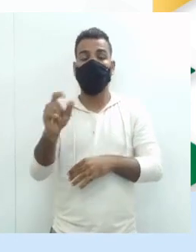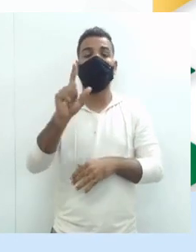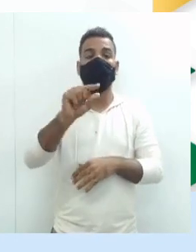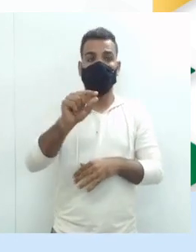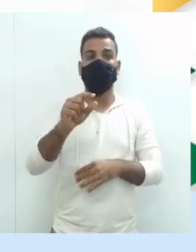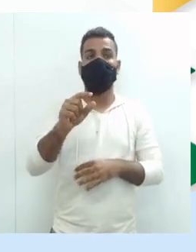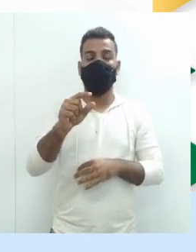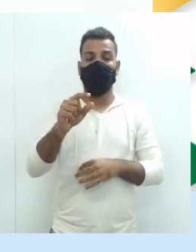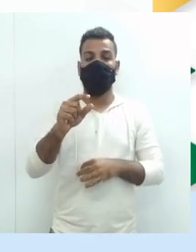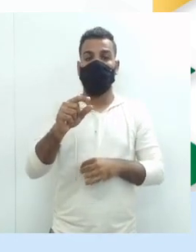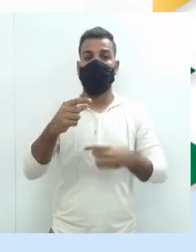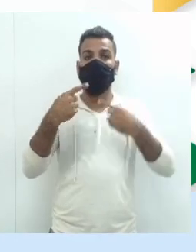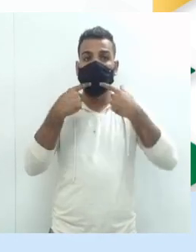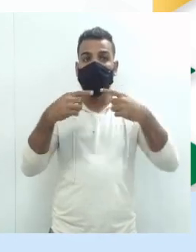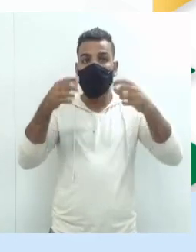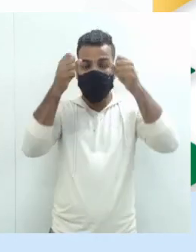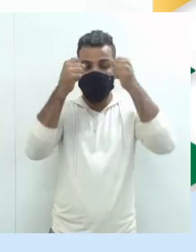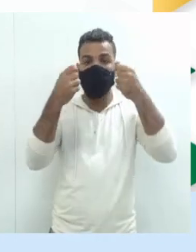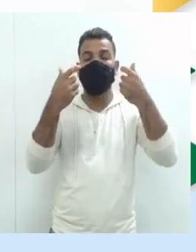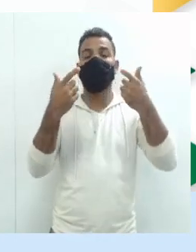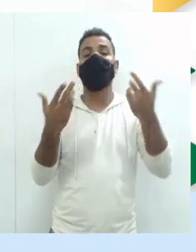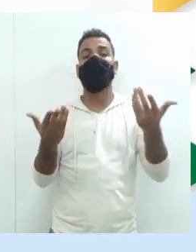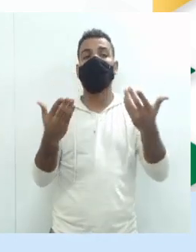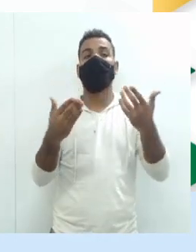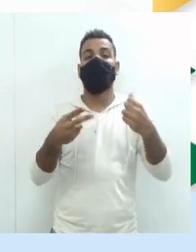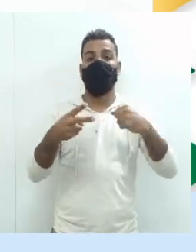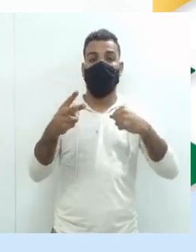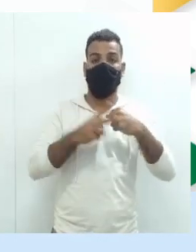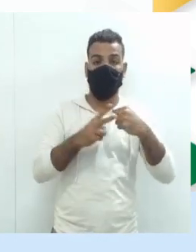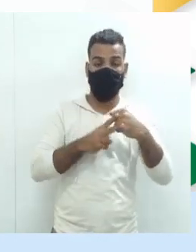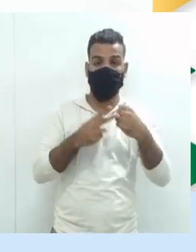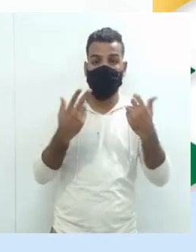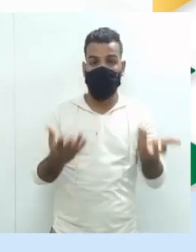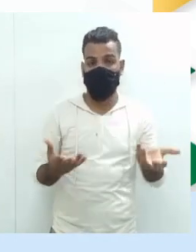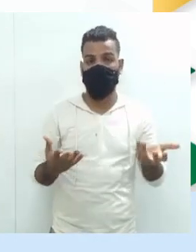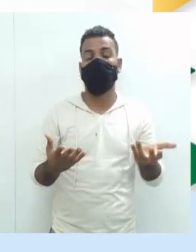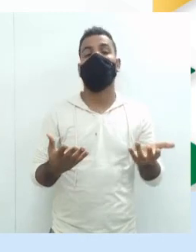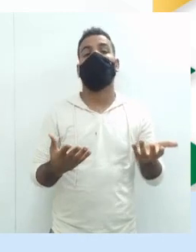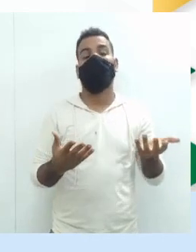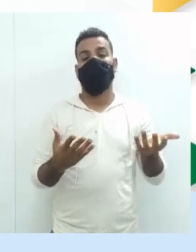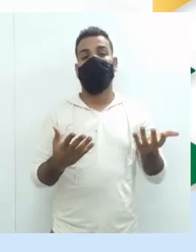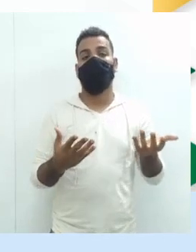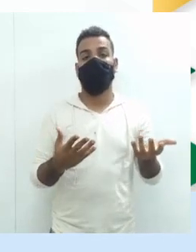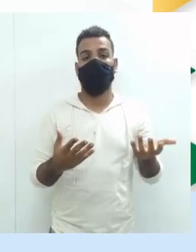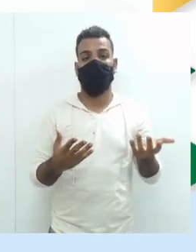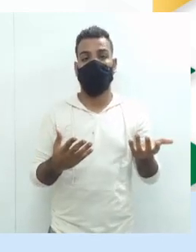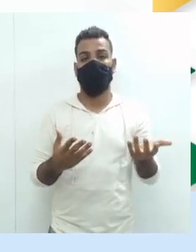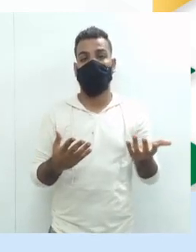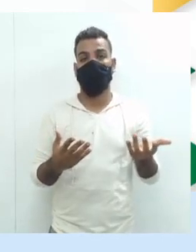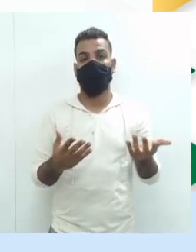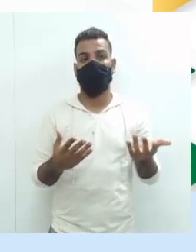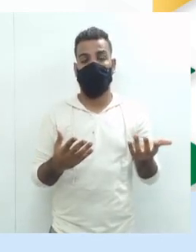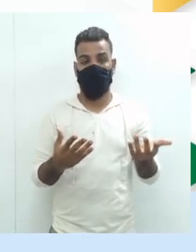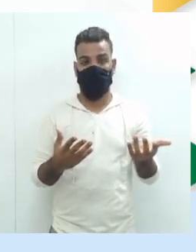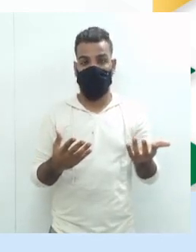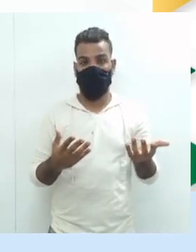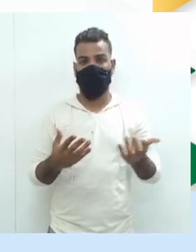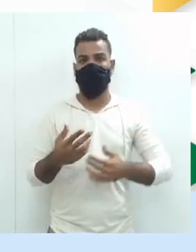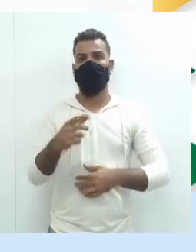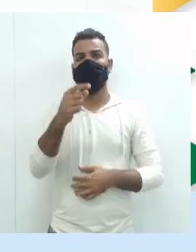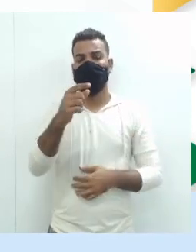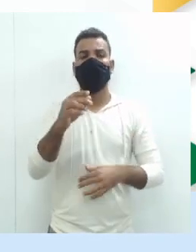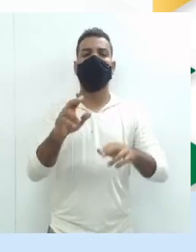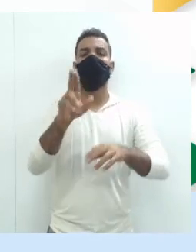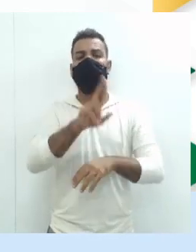parte linguística é a questão dos verbos, né? Normalmente, em textos publicitários são